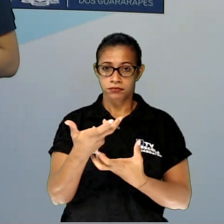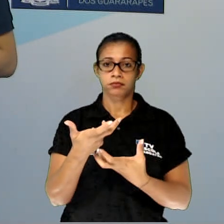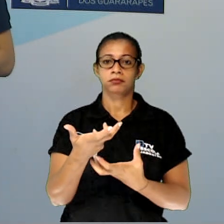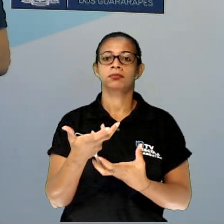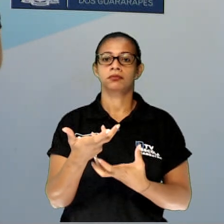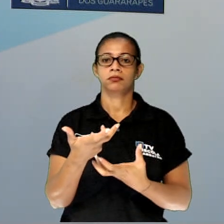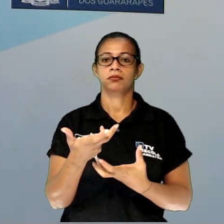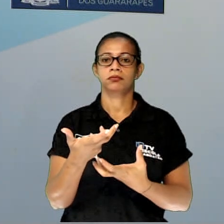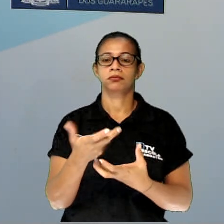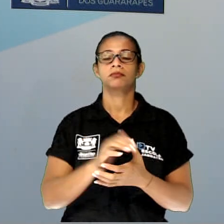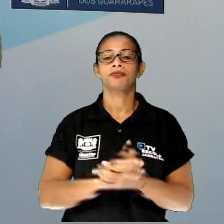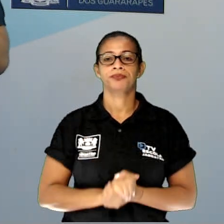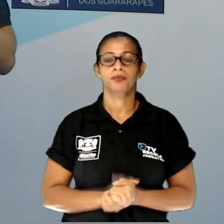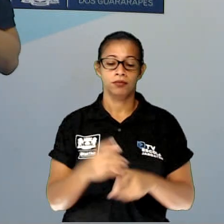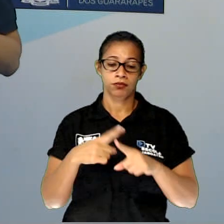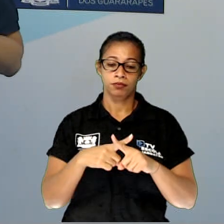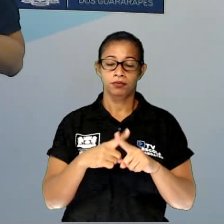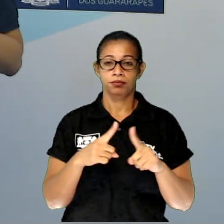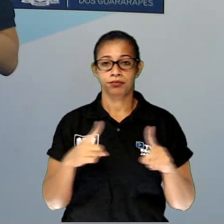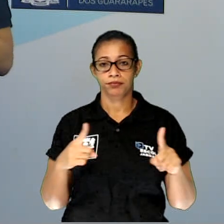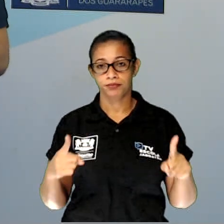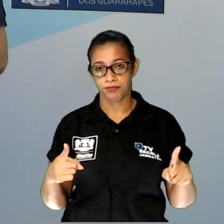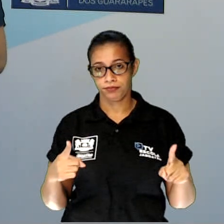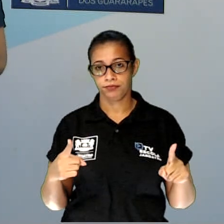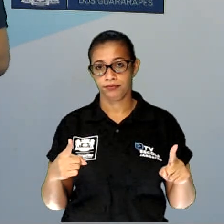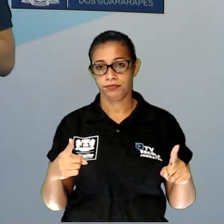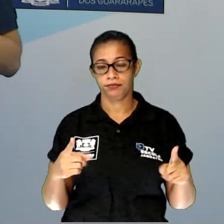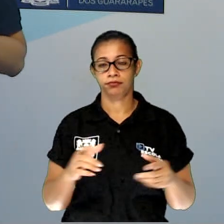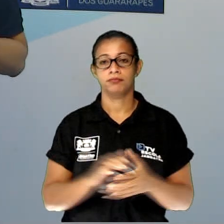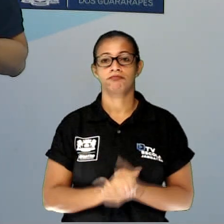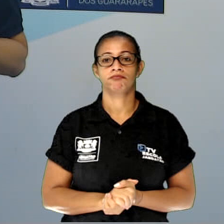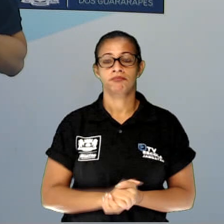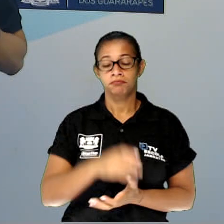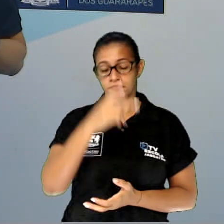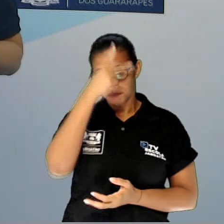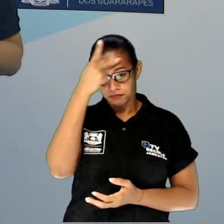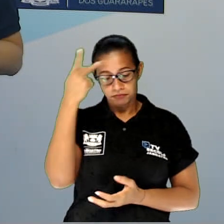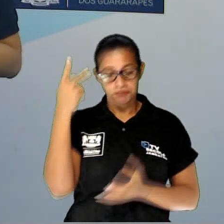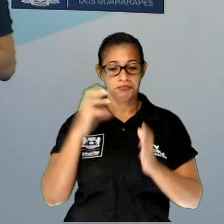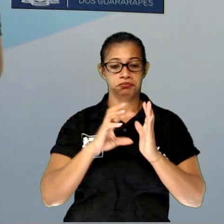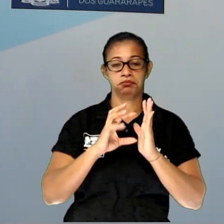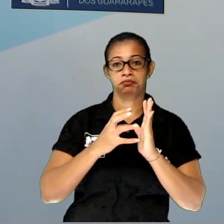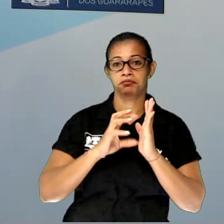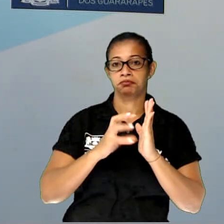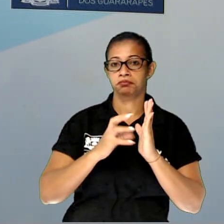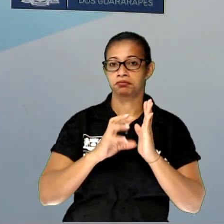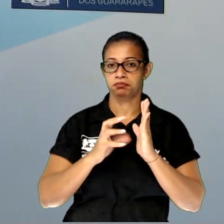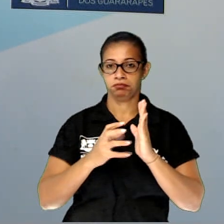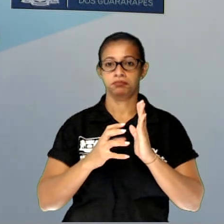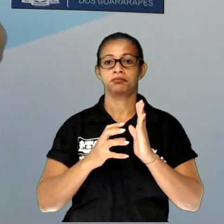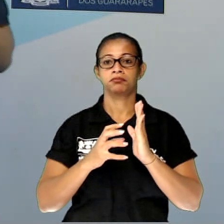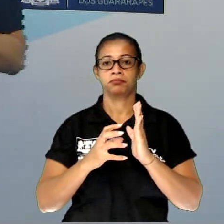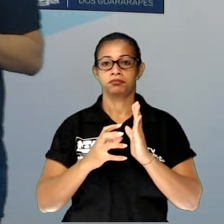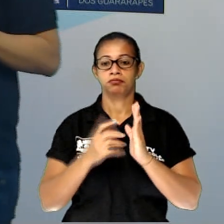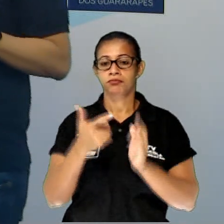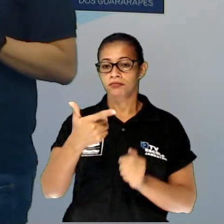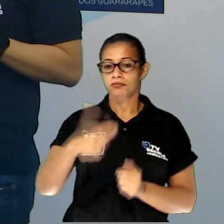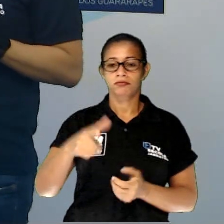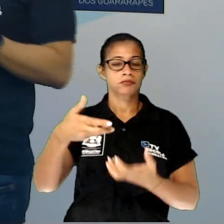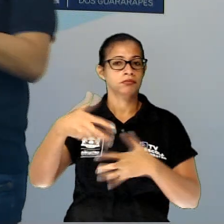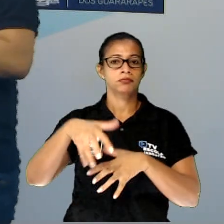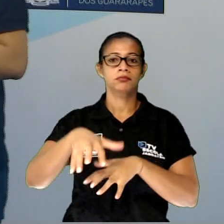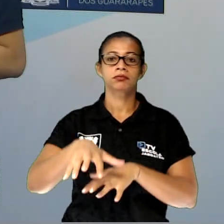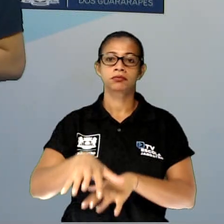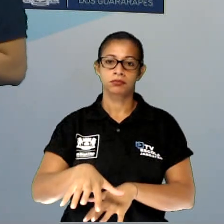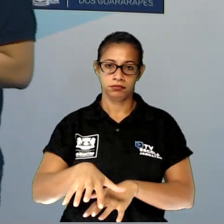Comunista, mas não era aprovada pelos setores conservadores e militares do Brasil. Então, a UDN, que era um outro